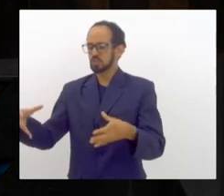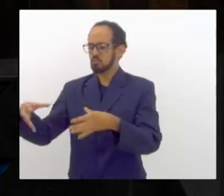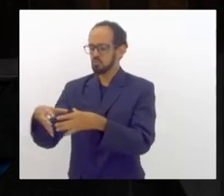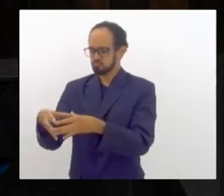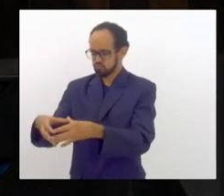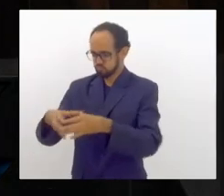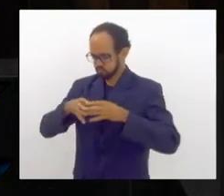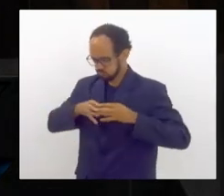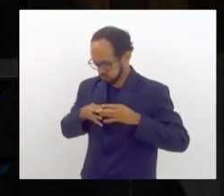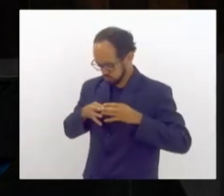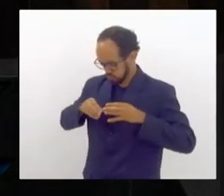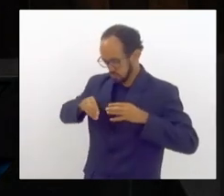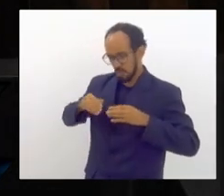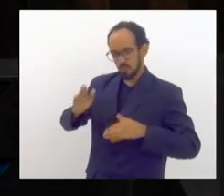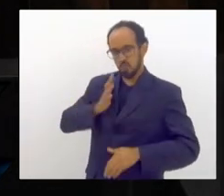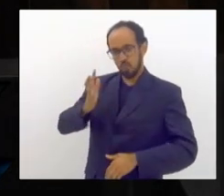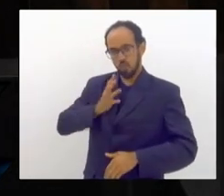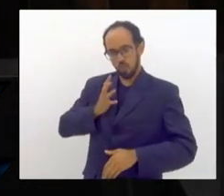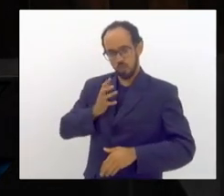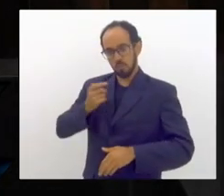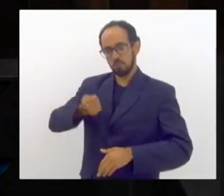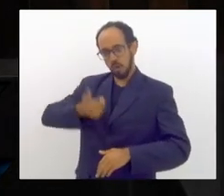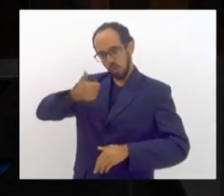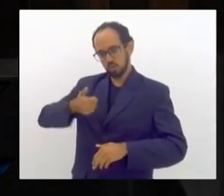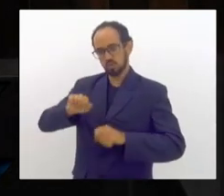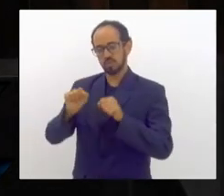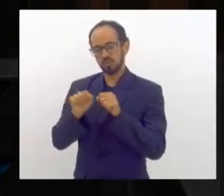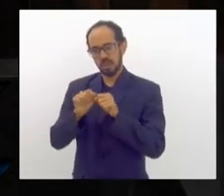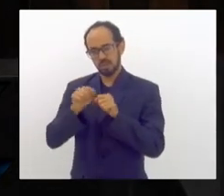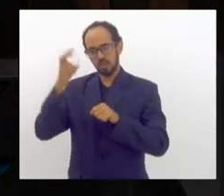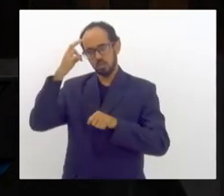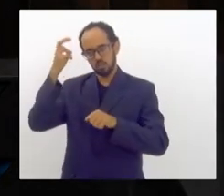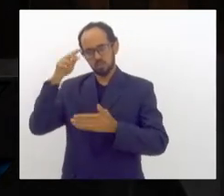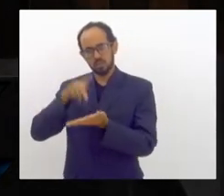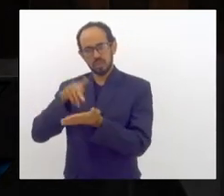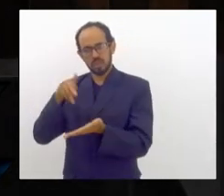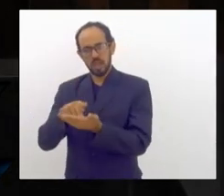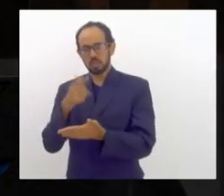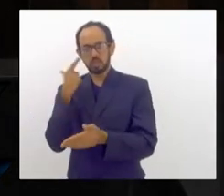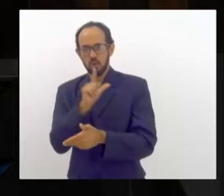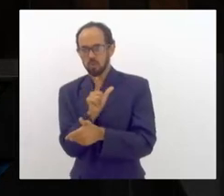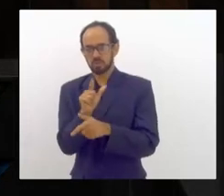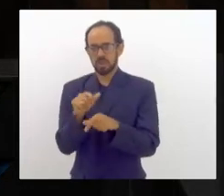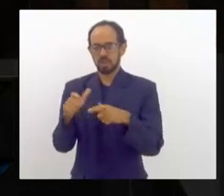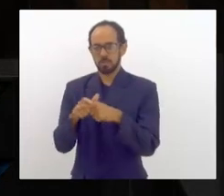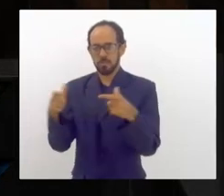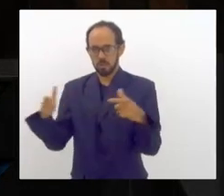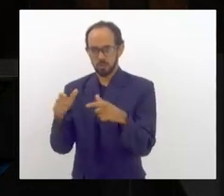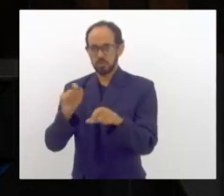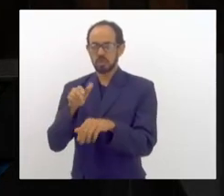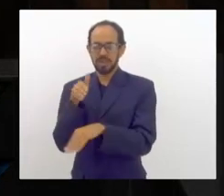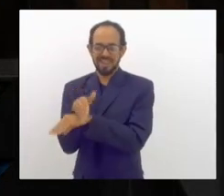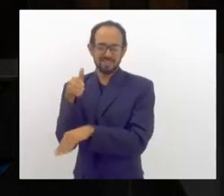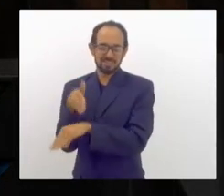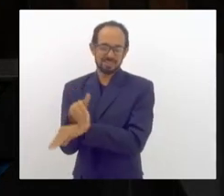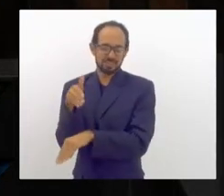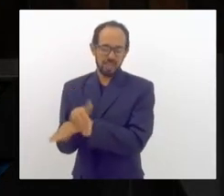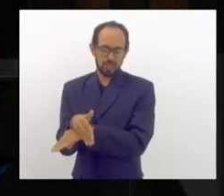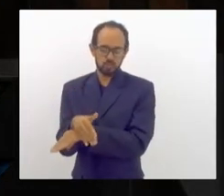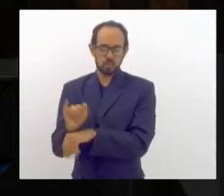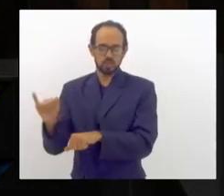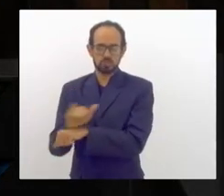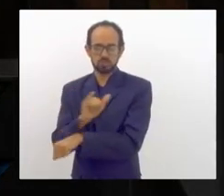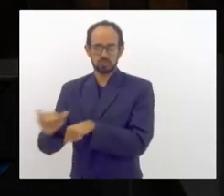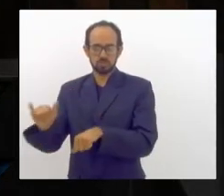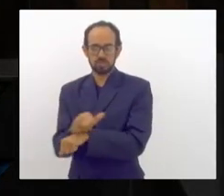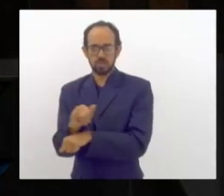nas mãos de uns pouquíssimos, e aquele que faz cultura de verdade na ponta, muitas vezes não consegue, na maioria das vezes, não consegue ter acesso aos instrumentos necessários